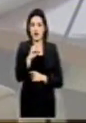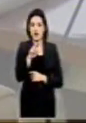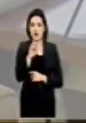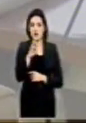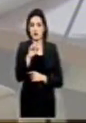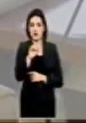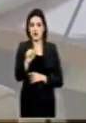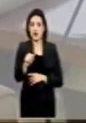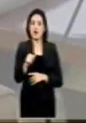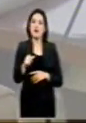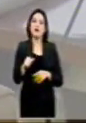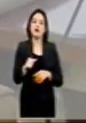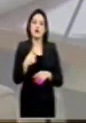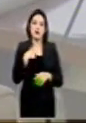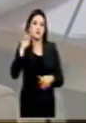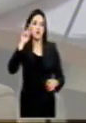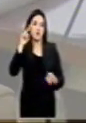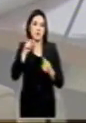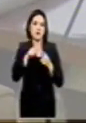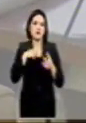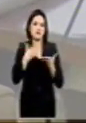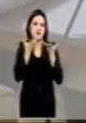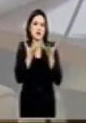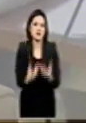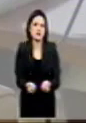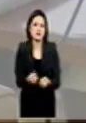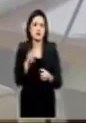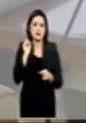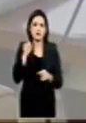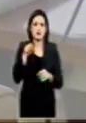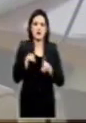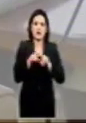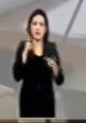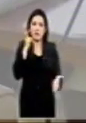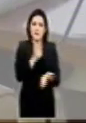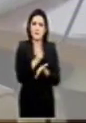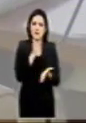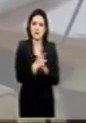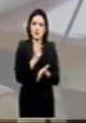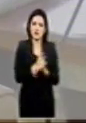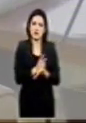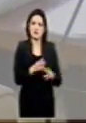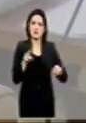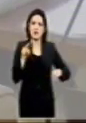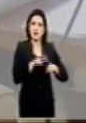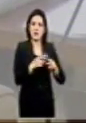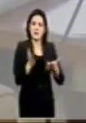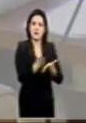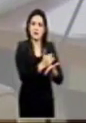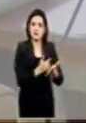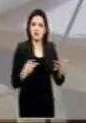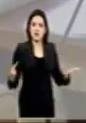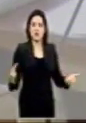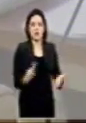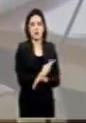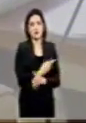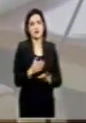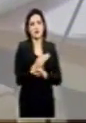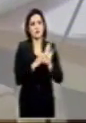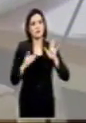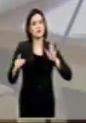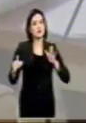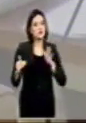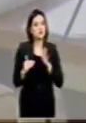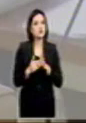de acolhimento, recomendando-se a manutenção da apreensão efetuada com o natural e necessário